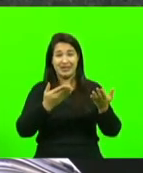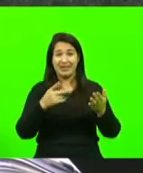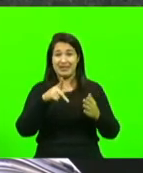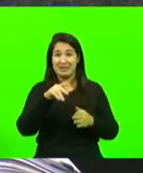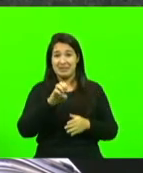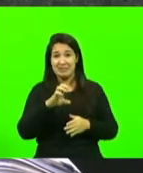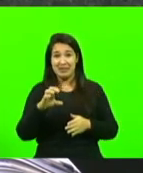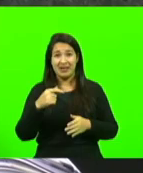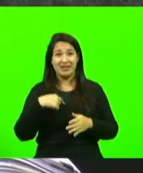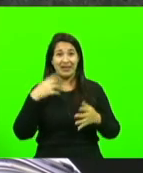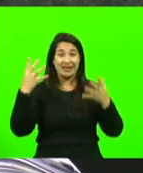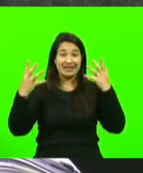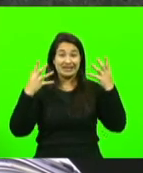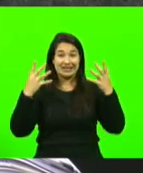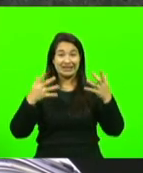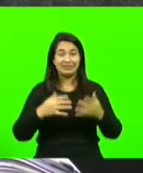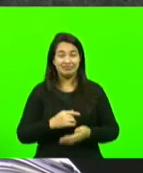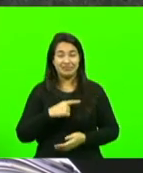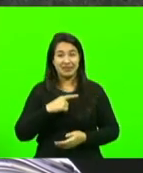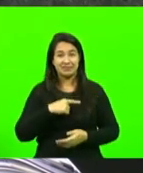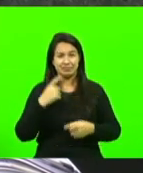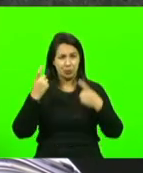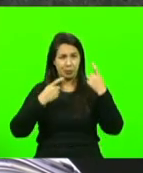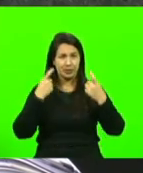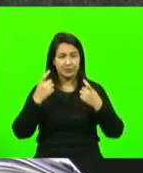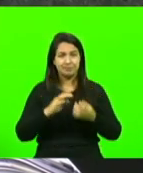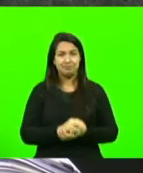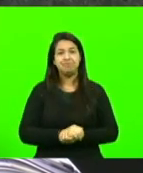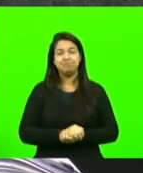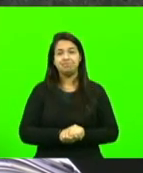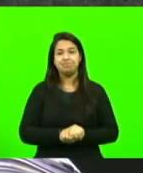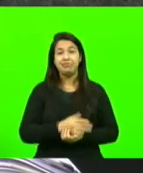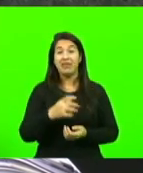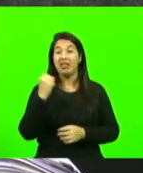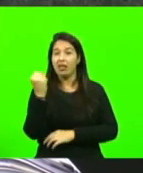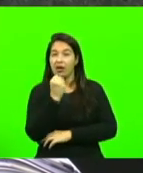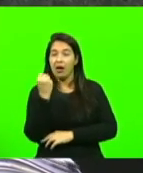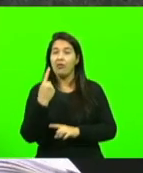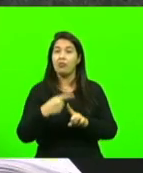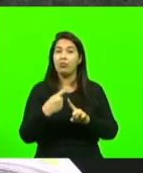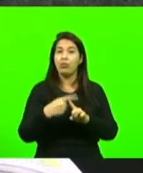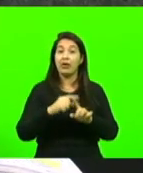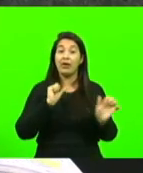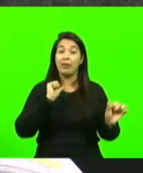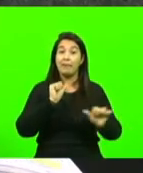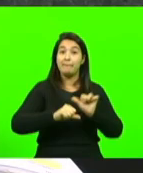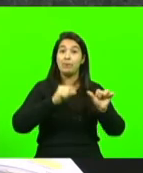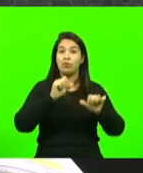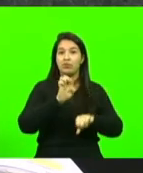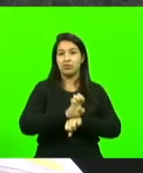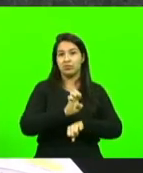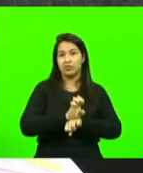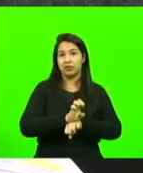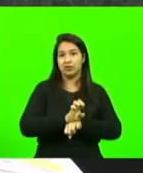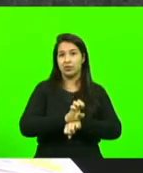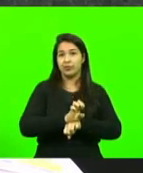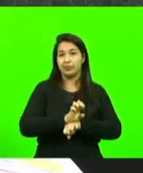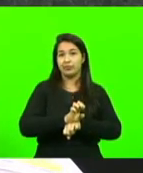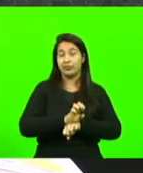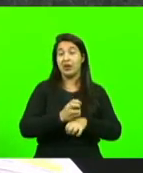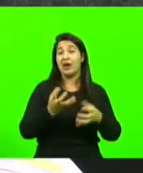gente fica um pouco preocupado ela é muito grave porque ela é muda o estado porque a gente que é o estado